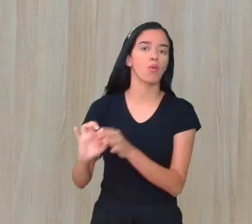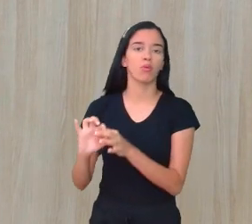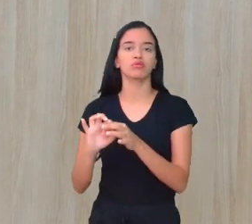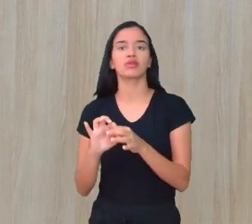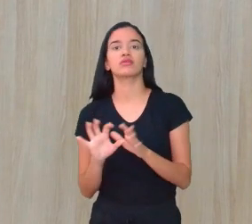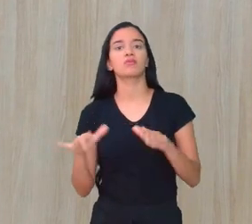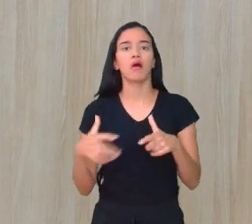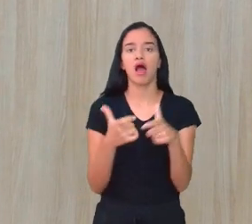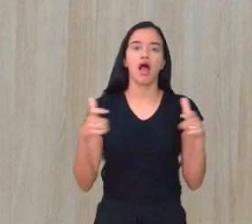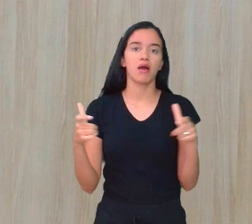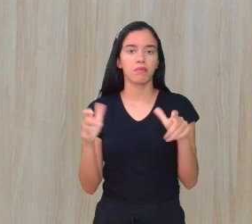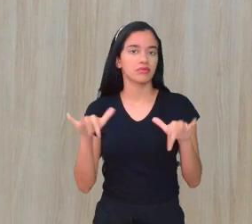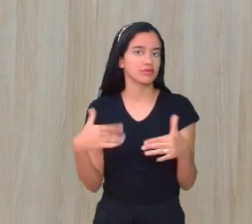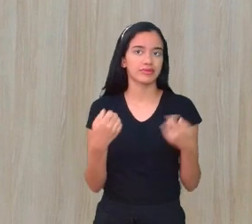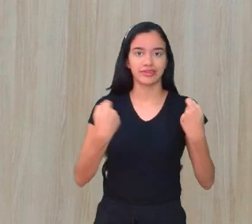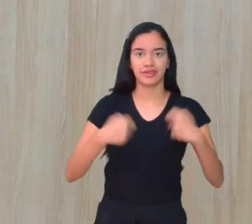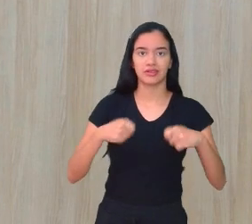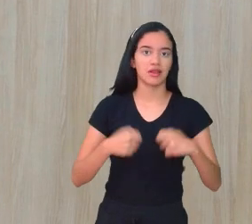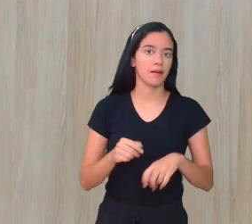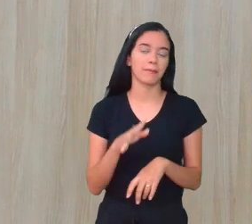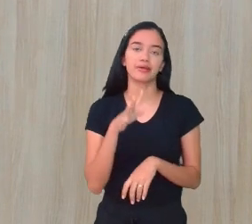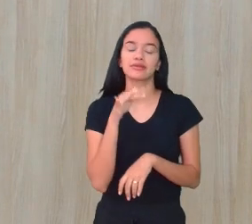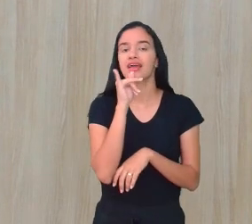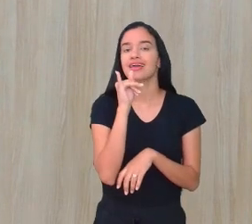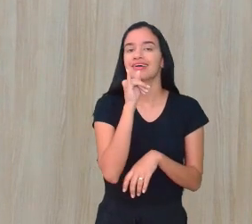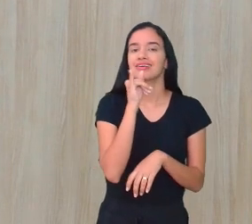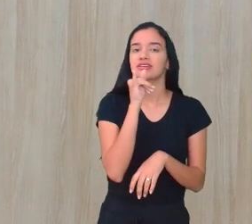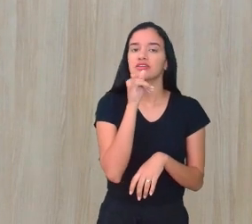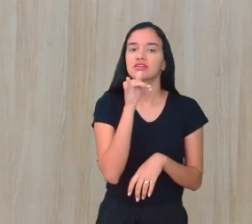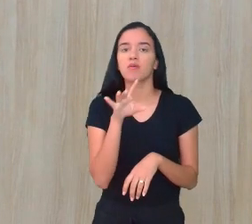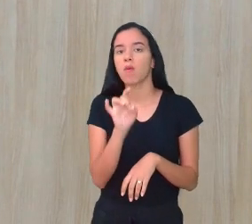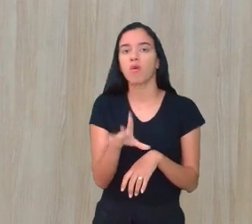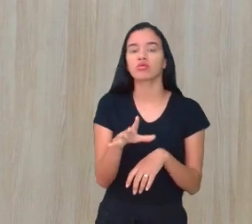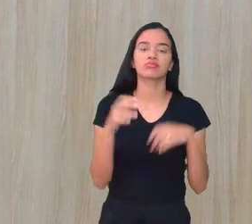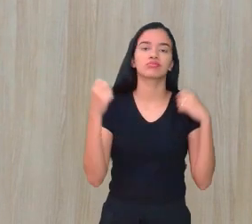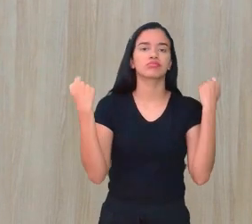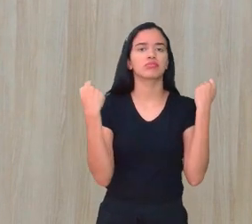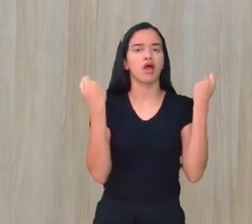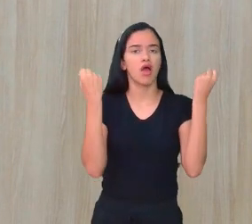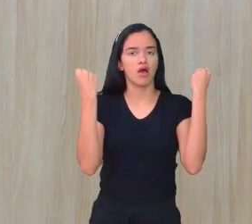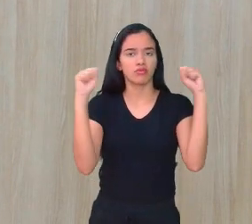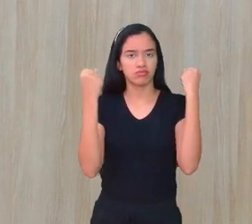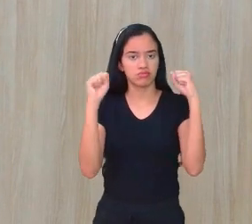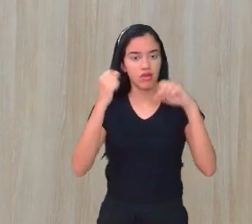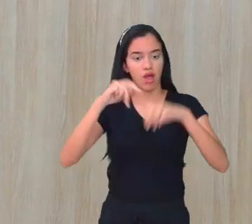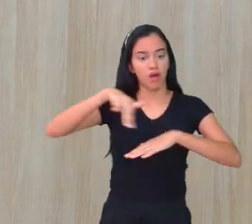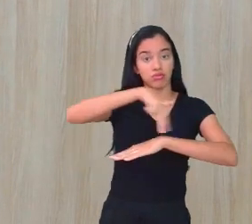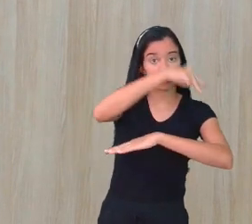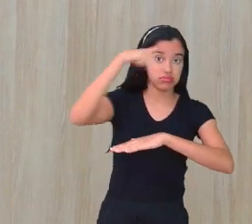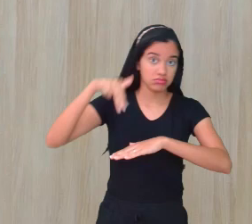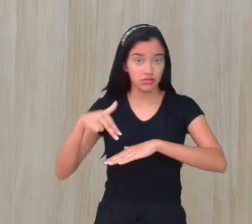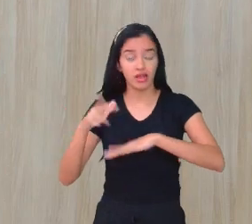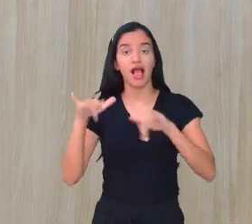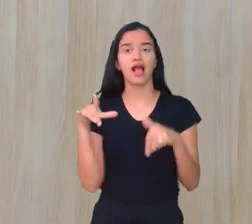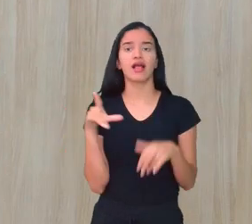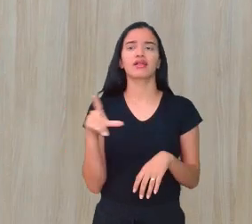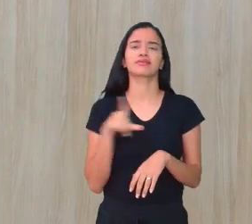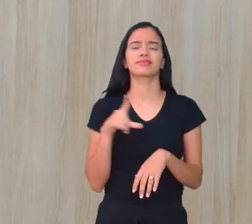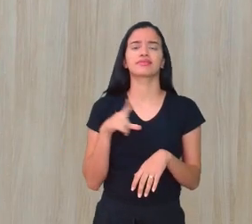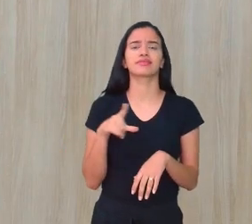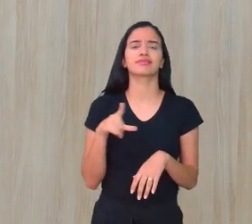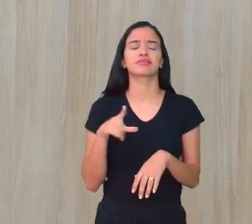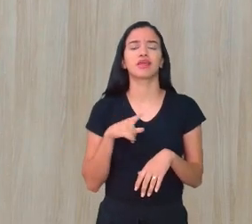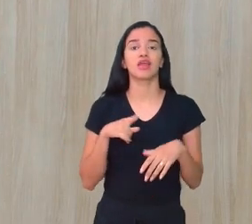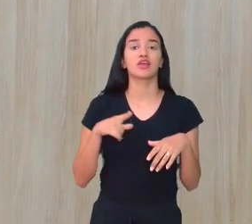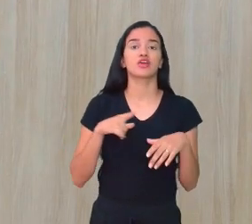né? Não necessariamente aí só da ginástica. Então, você tem aí um campo grandão,